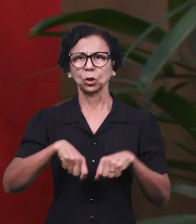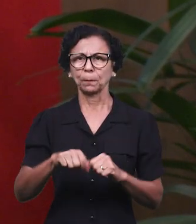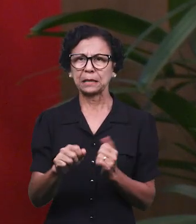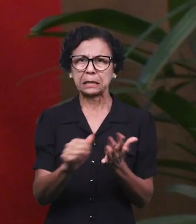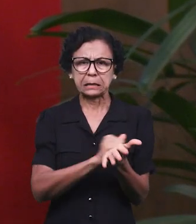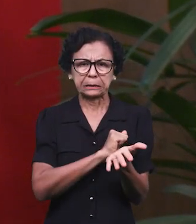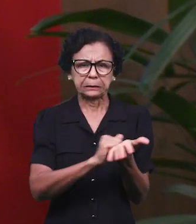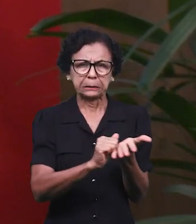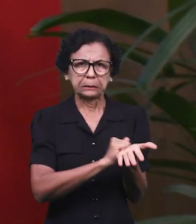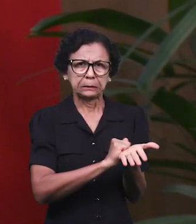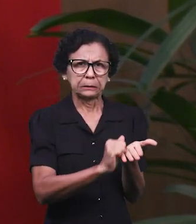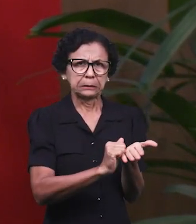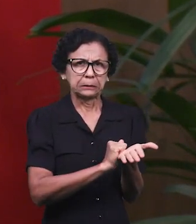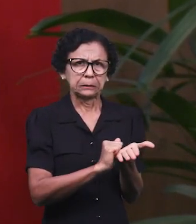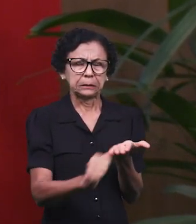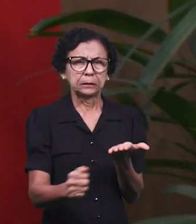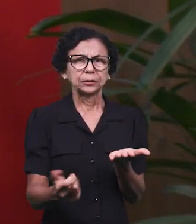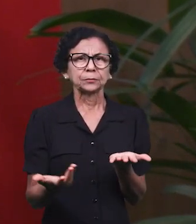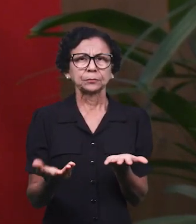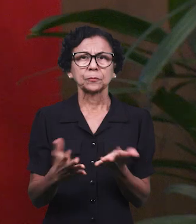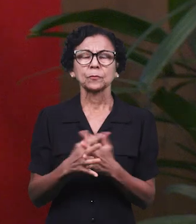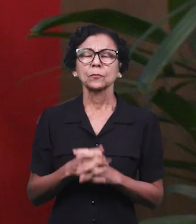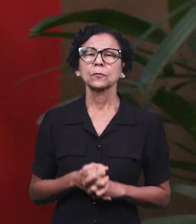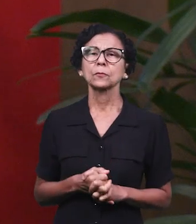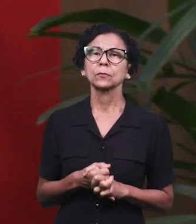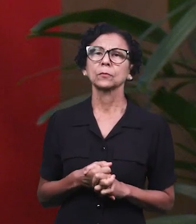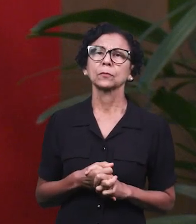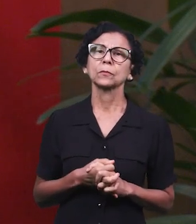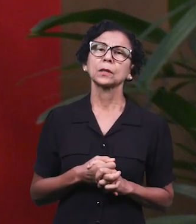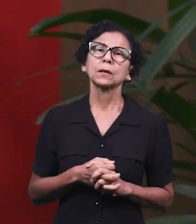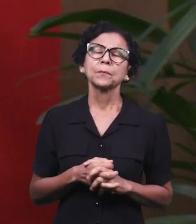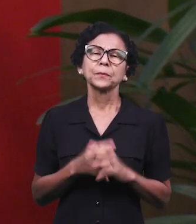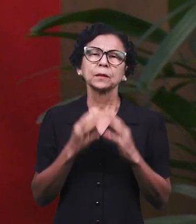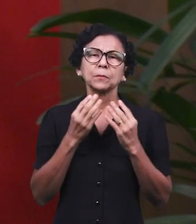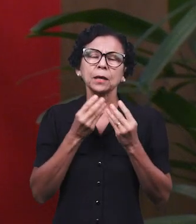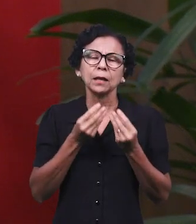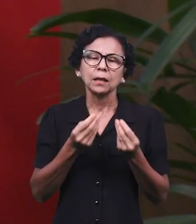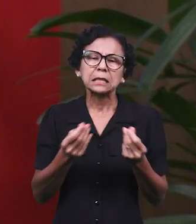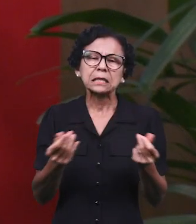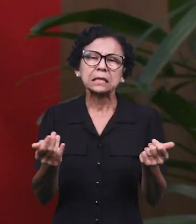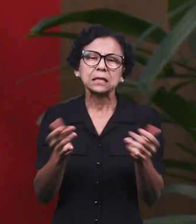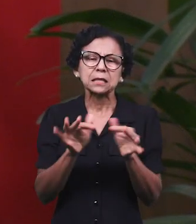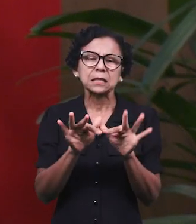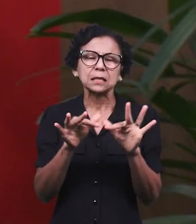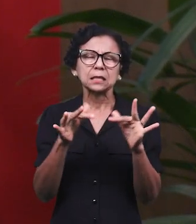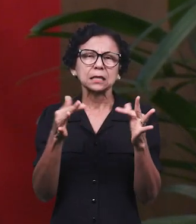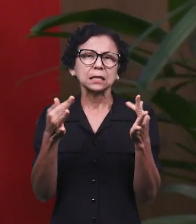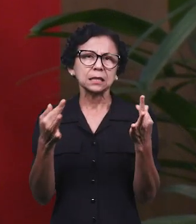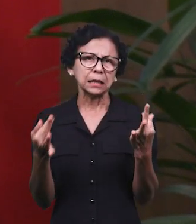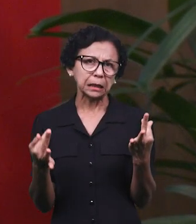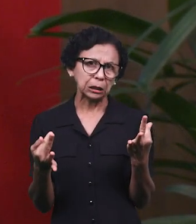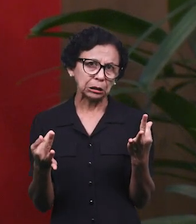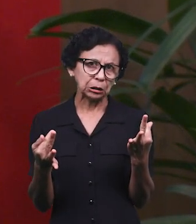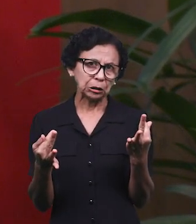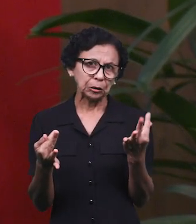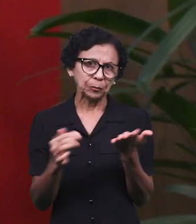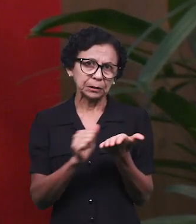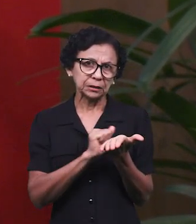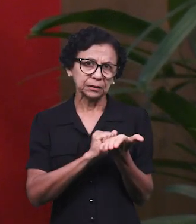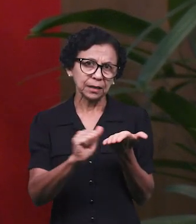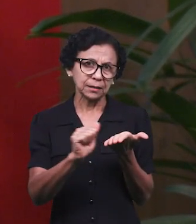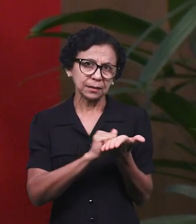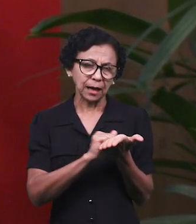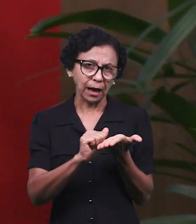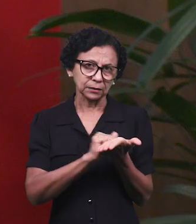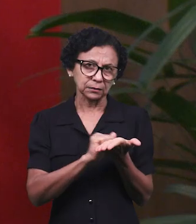precisa de desgaste. Que ótimo! O que é feito é apenas um leve desgaste superficial em alguns